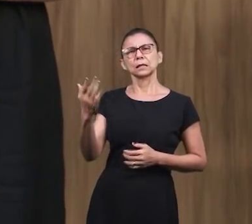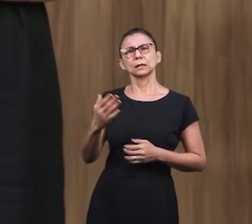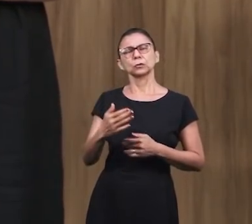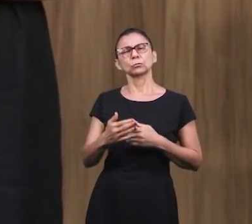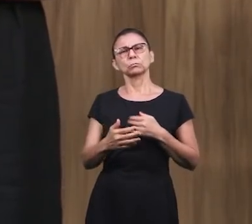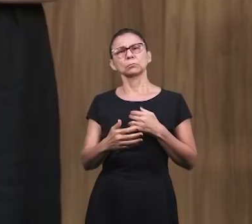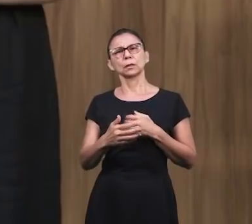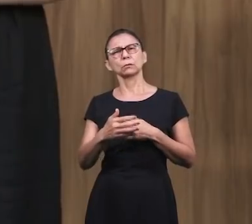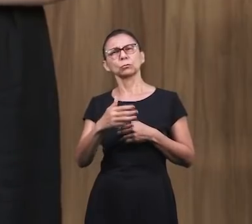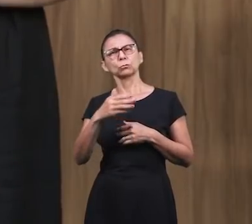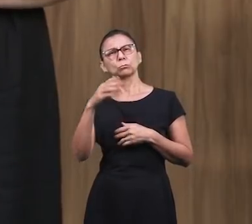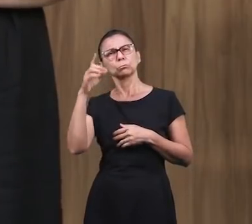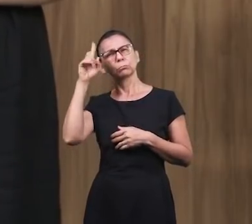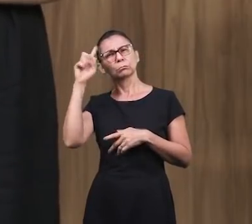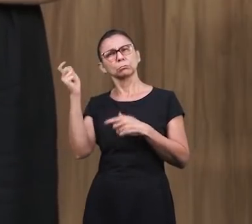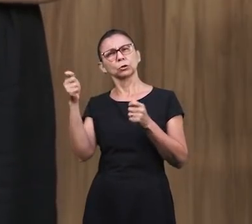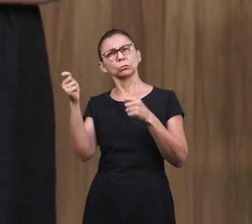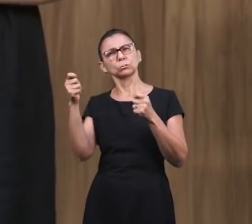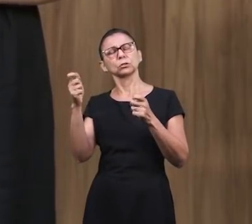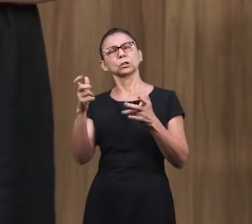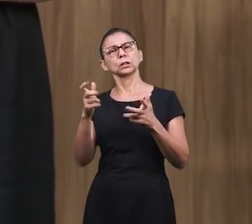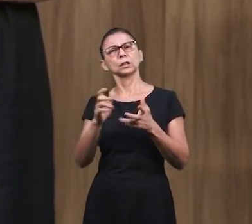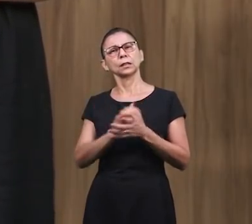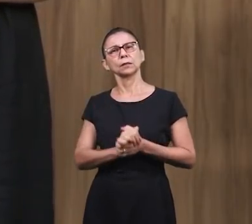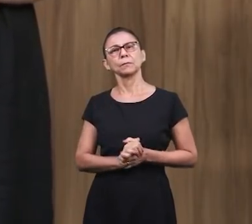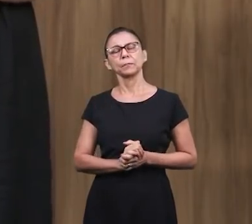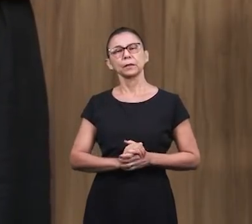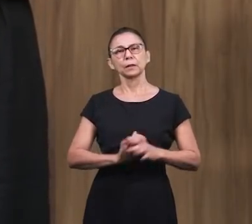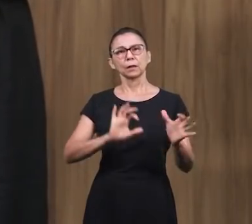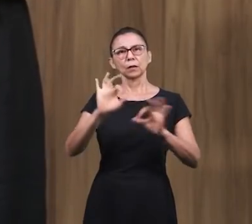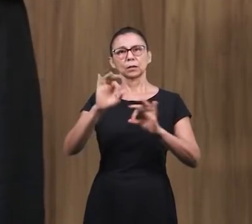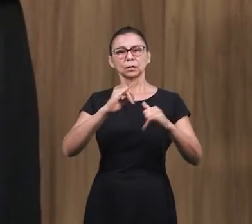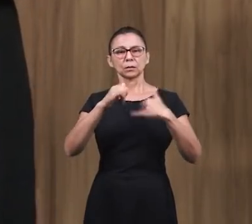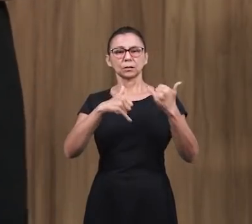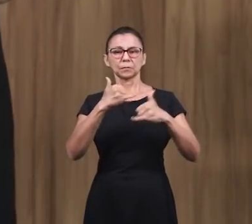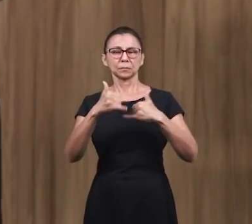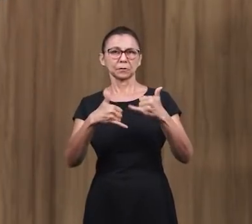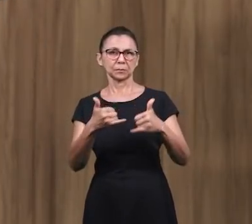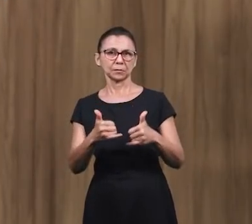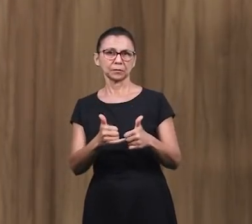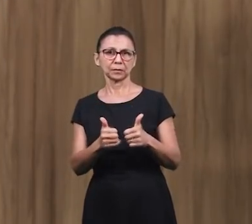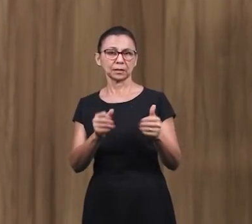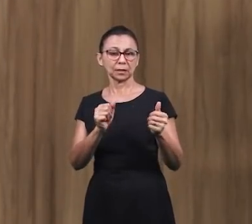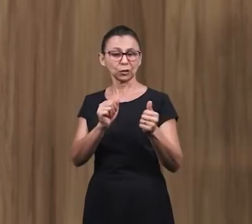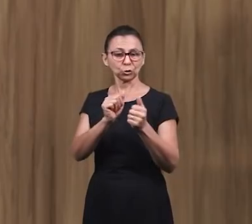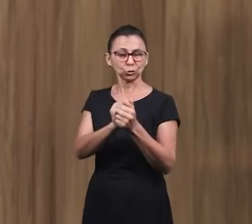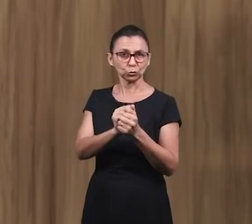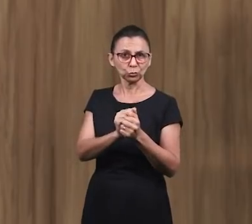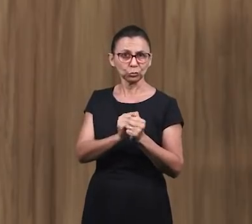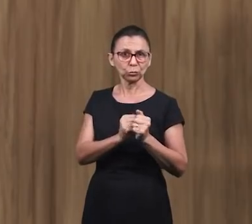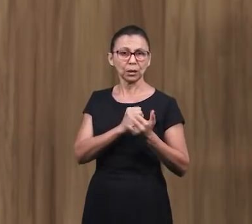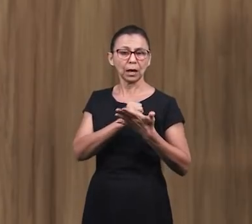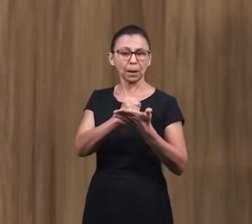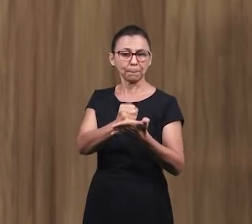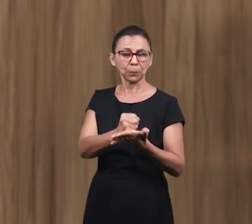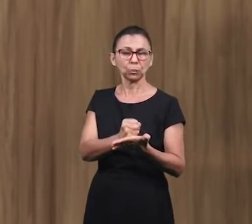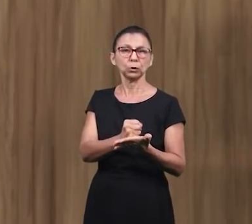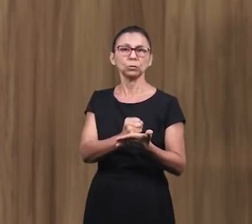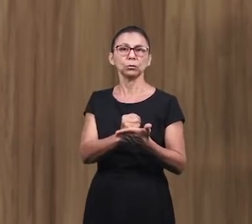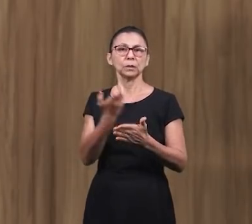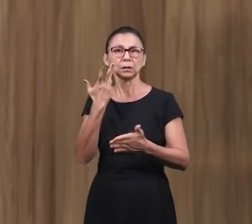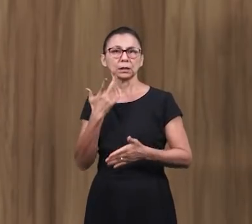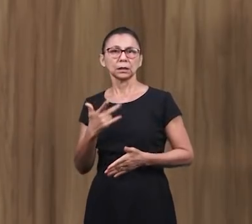dia a dia, a organização de brinquedos implica em um planejamento com as crianças, que exige